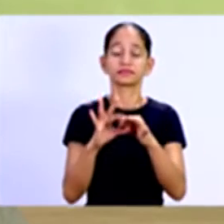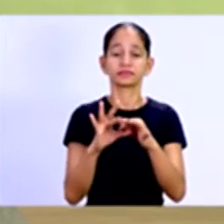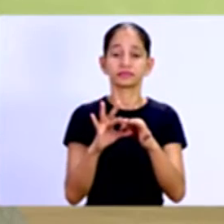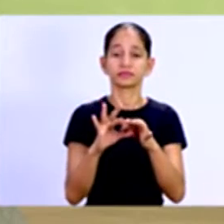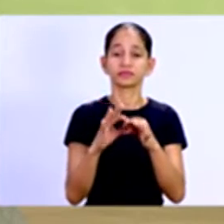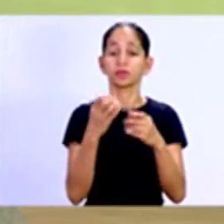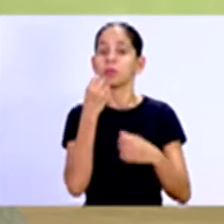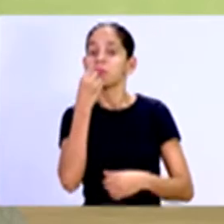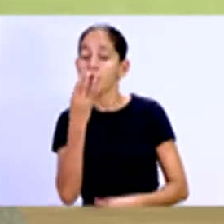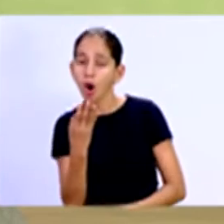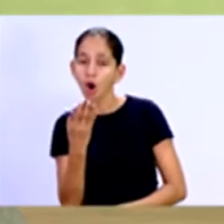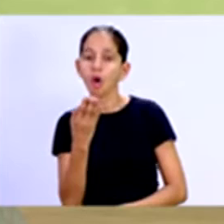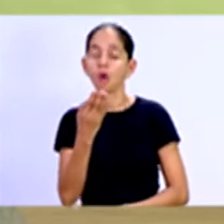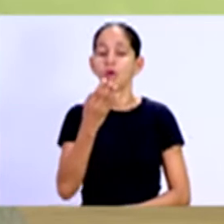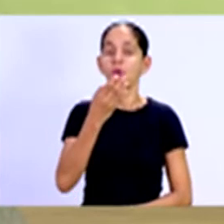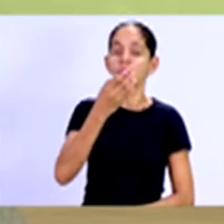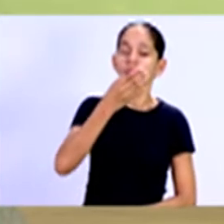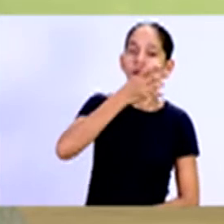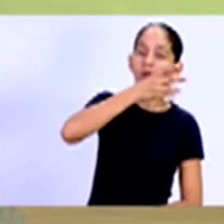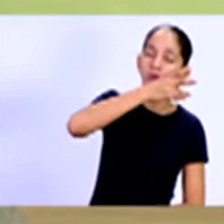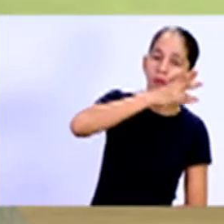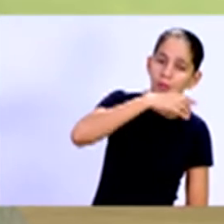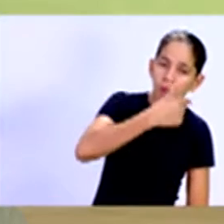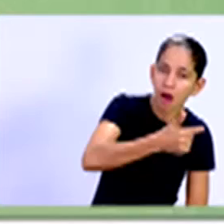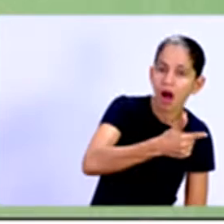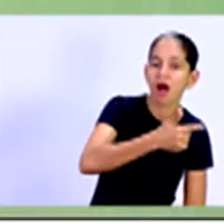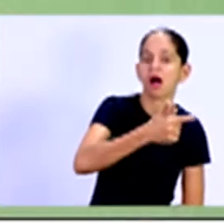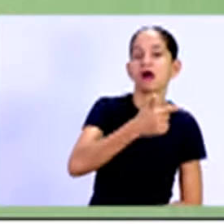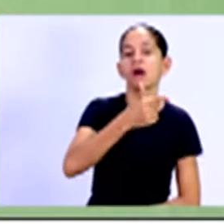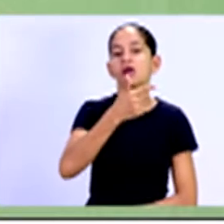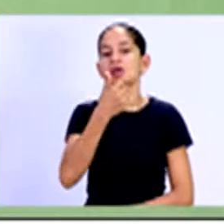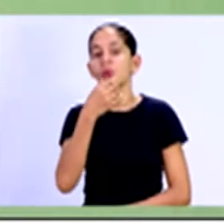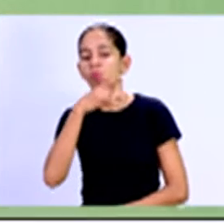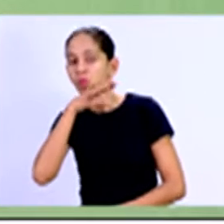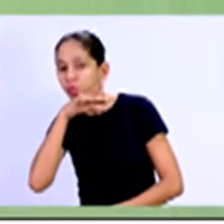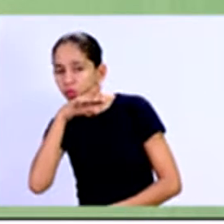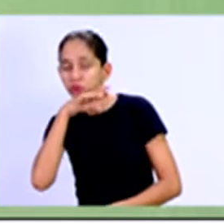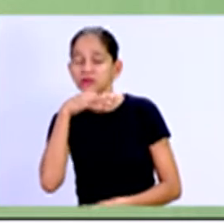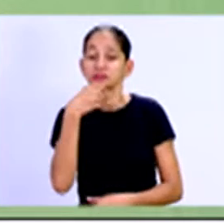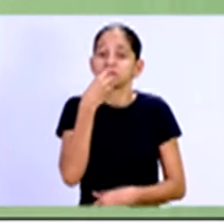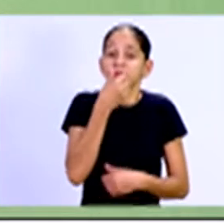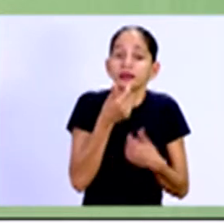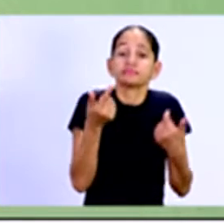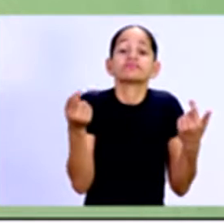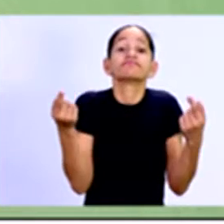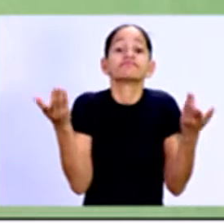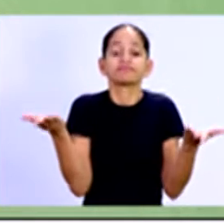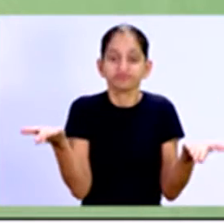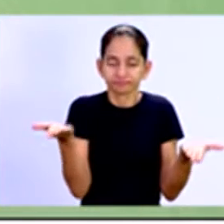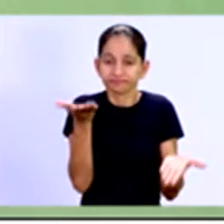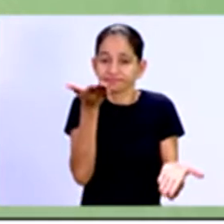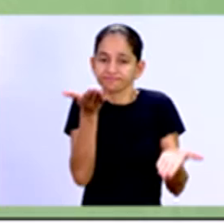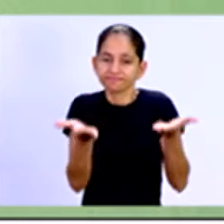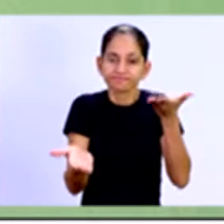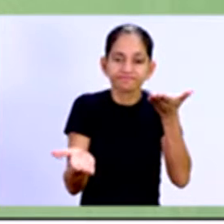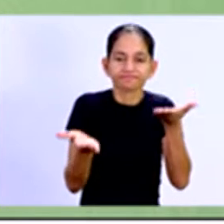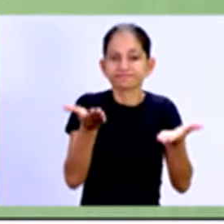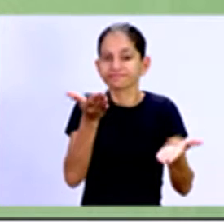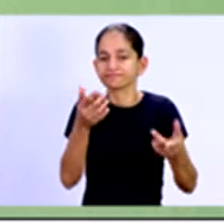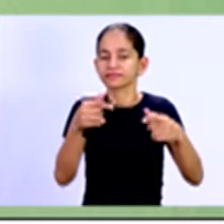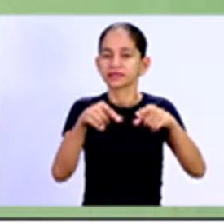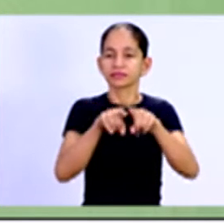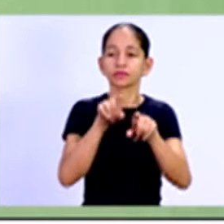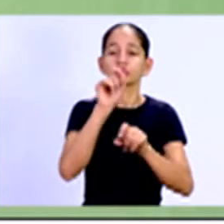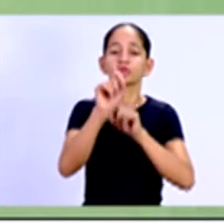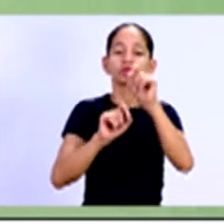de bem ou de mal, de ruim ou de bom. Ainda em Platão, o conceito de autocontrole, que